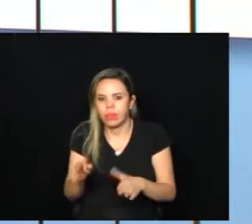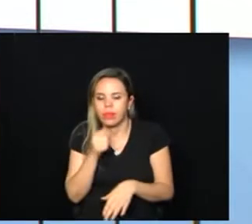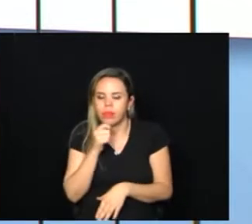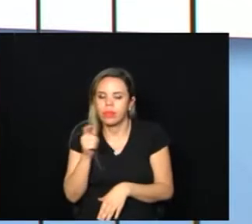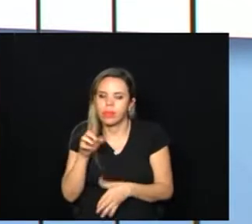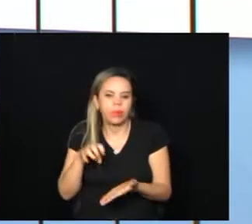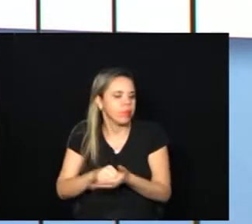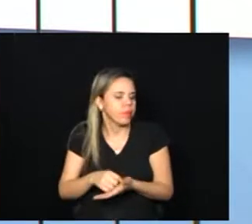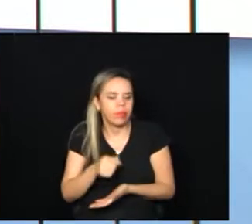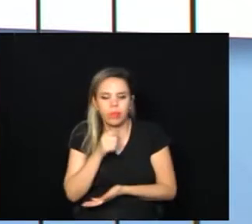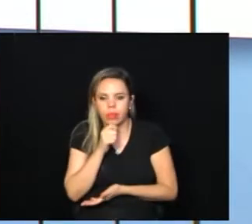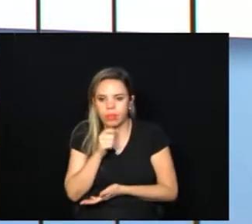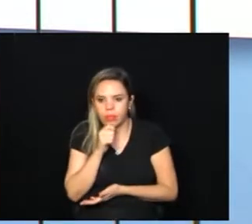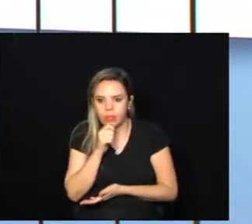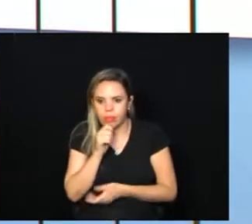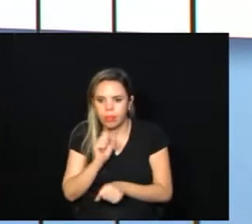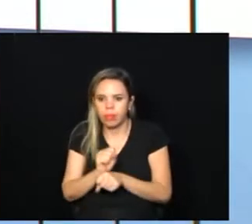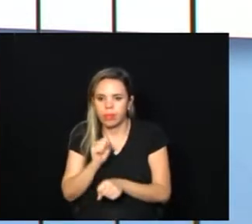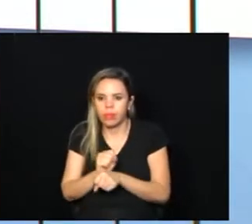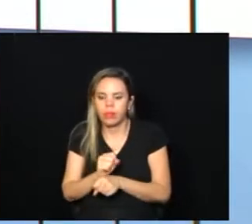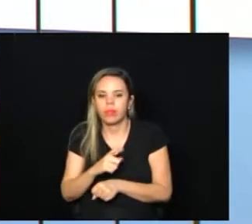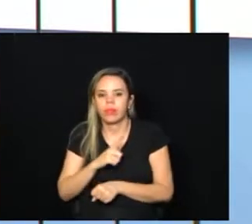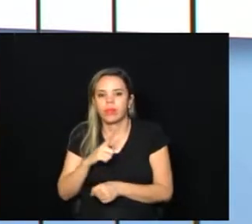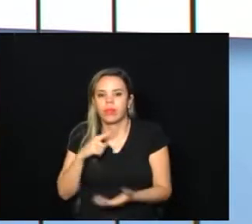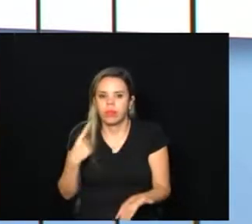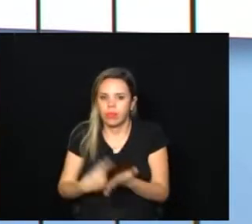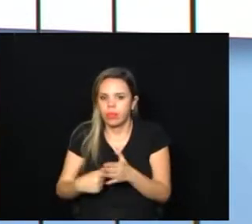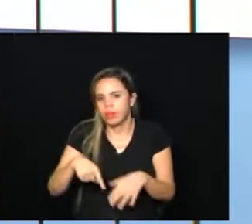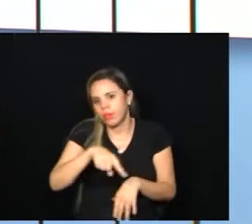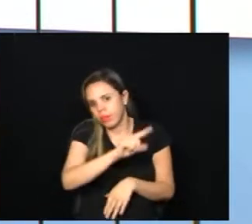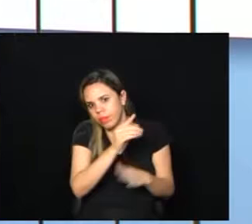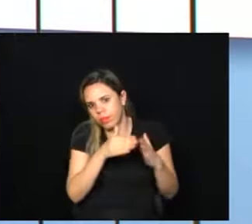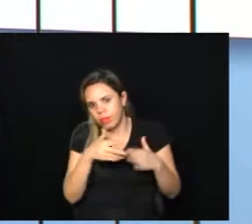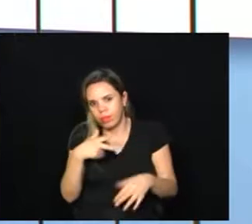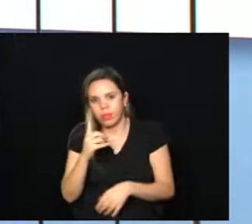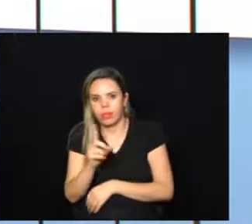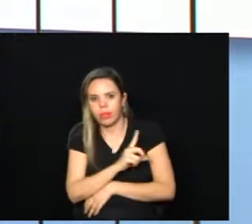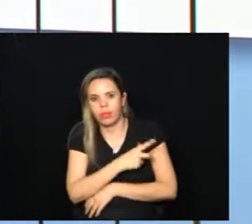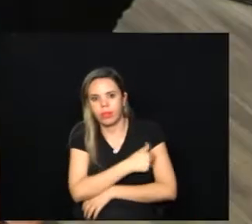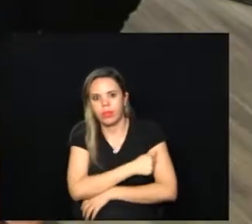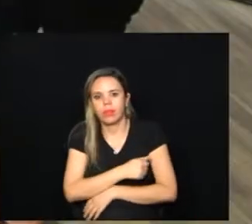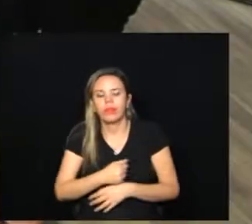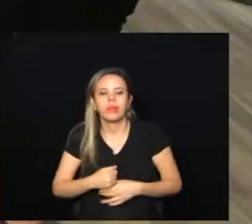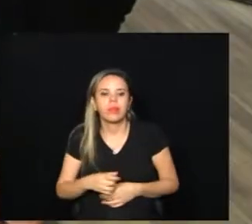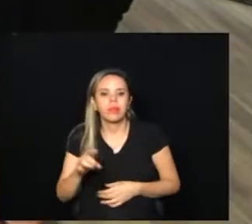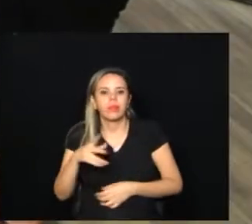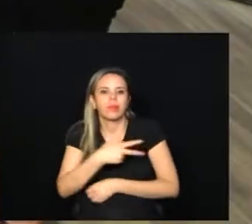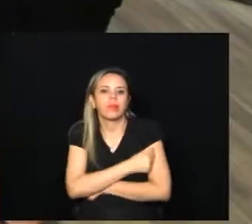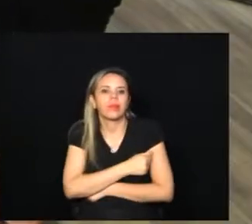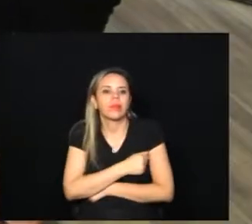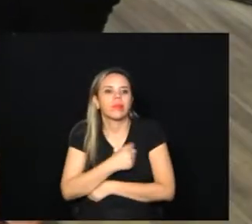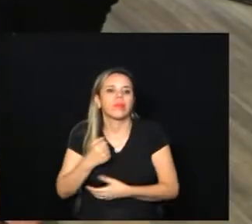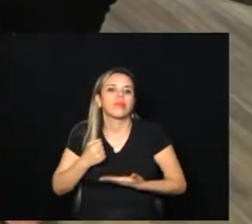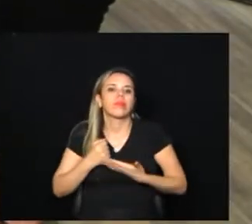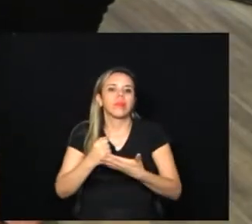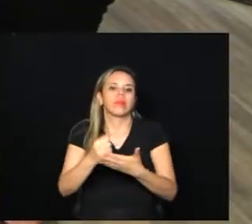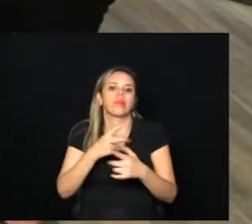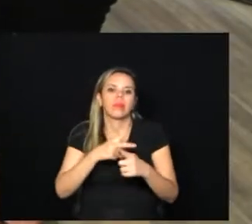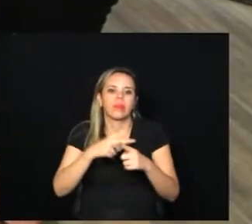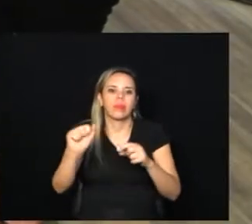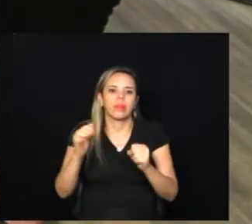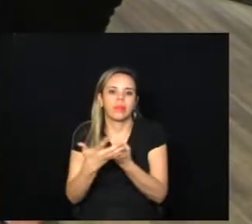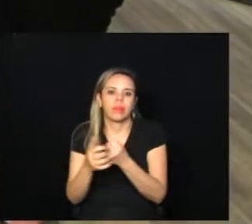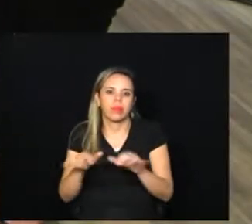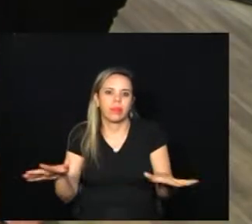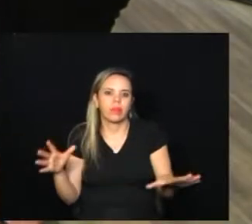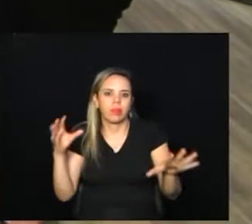novos agendamentos ainda, mas quem tem agendado, por favor, compareça. Só a vacinação nos ajuda a sair da